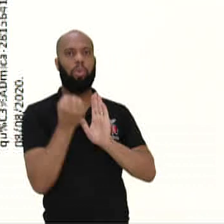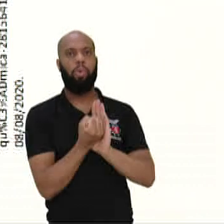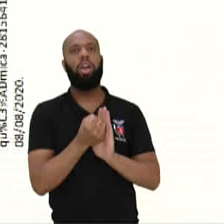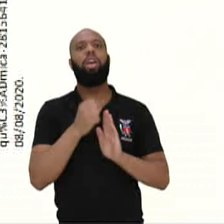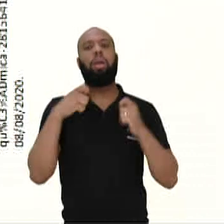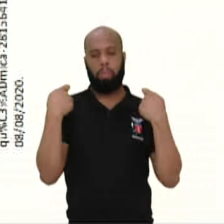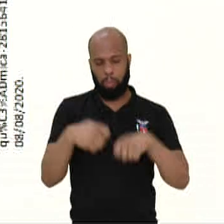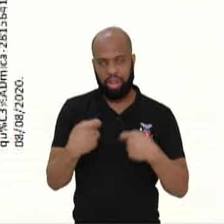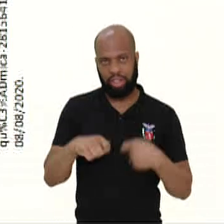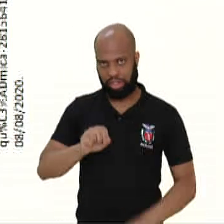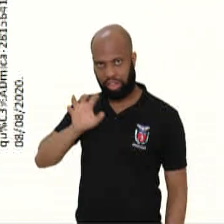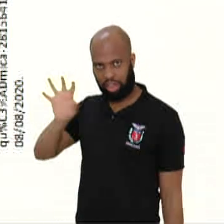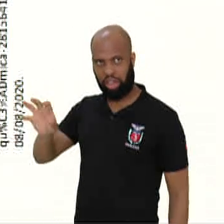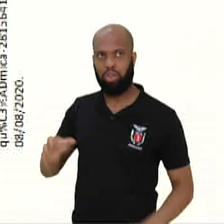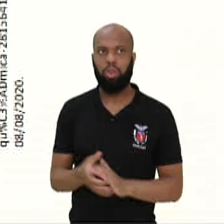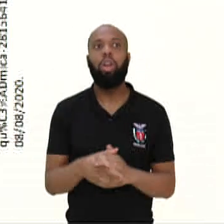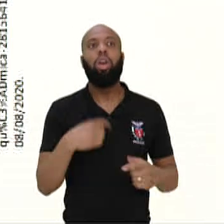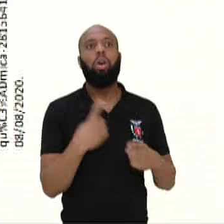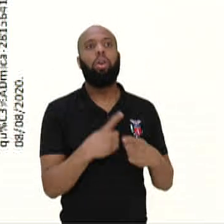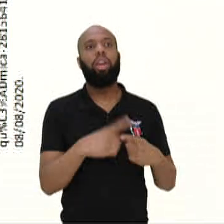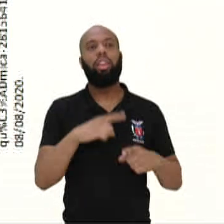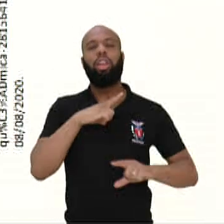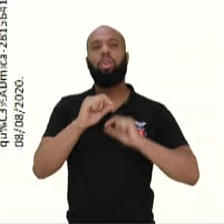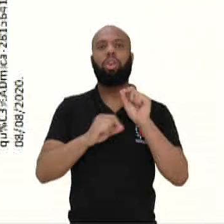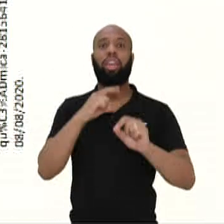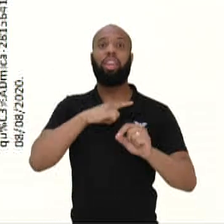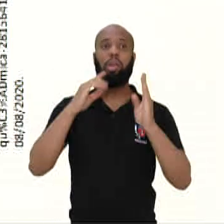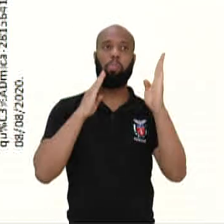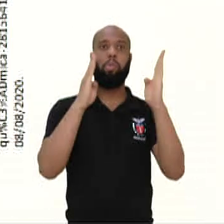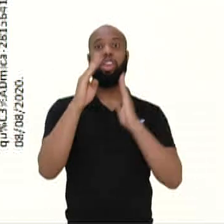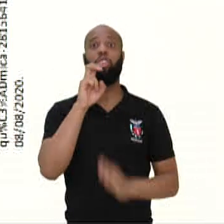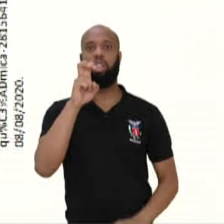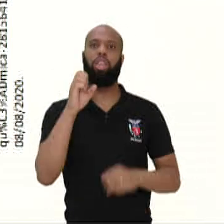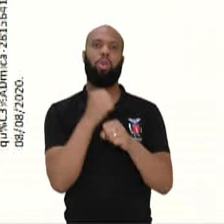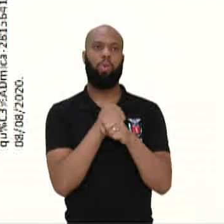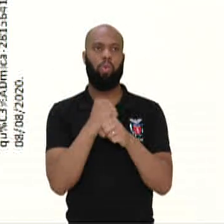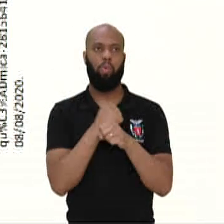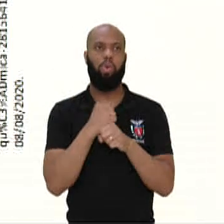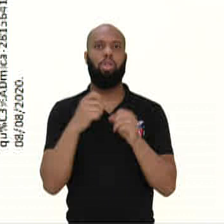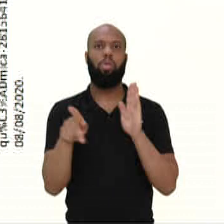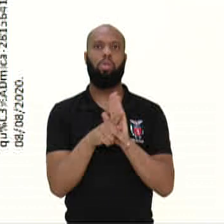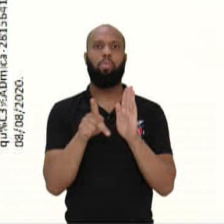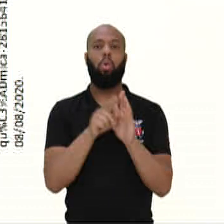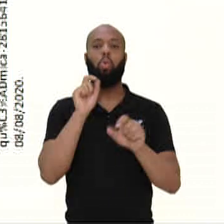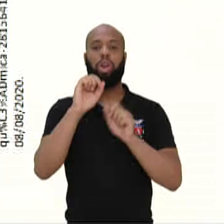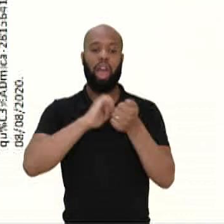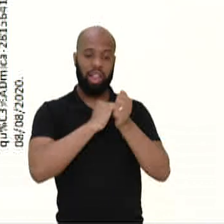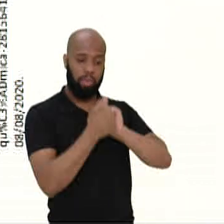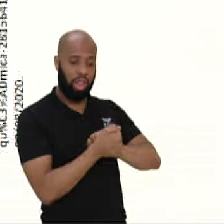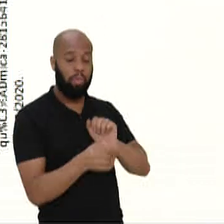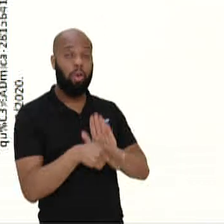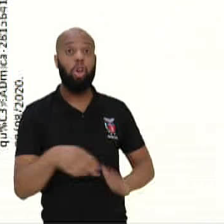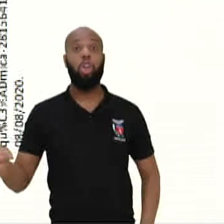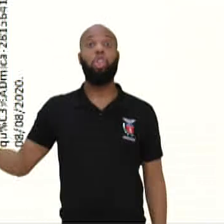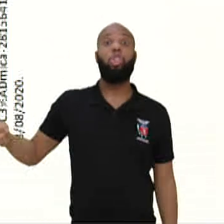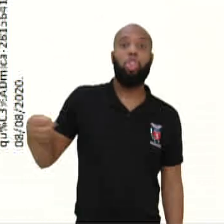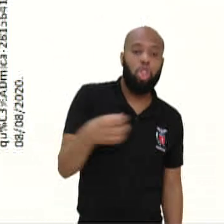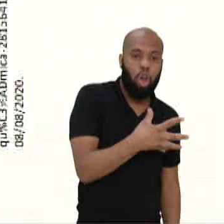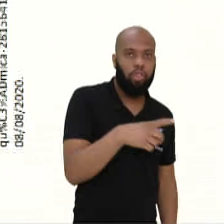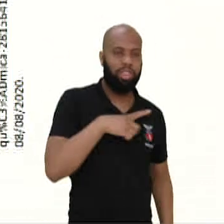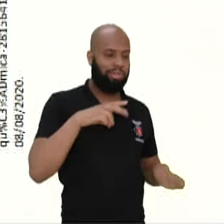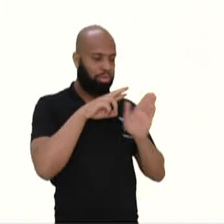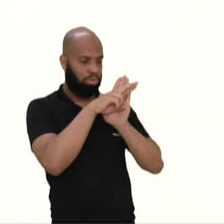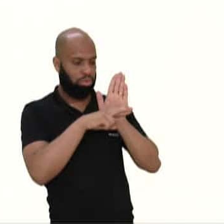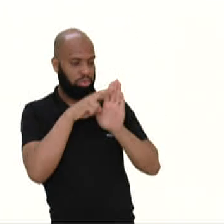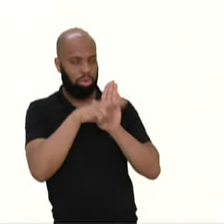são nesse sentido. O setor regulado tem o prazo de 5 anos para se adequar às novas resoluções.